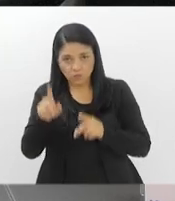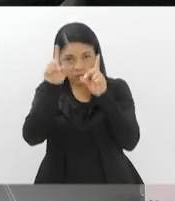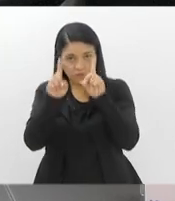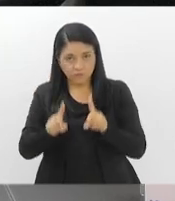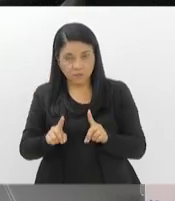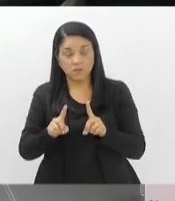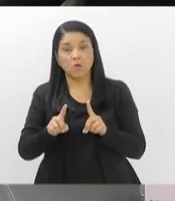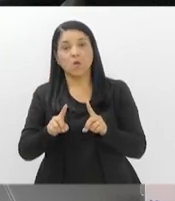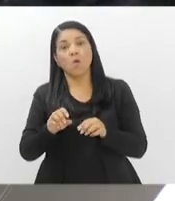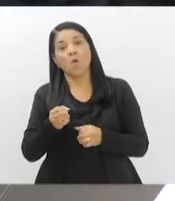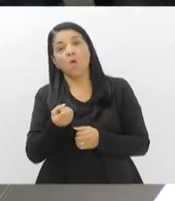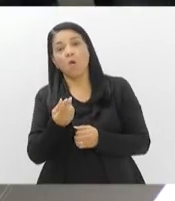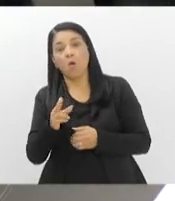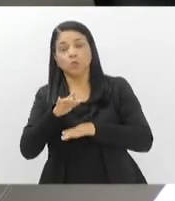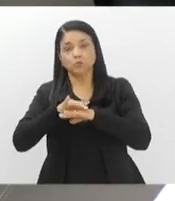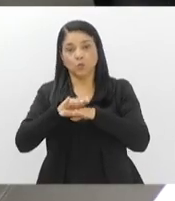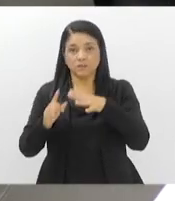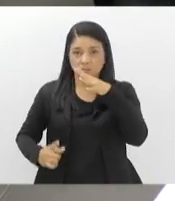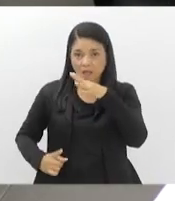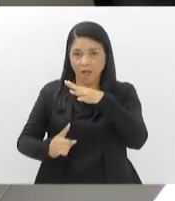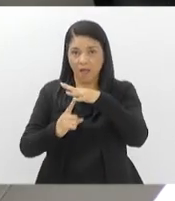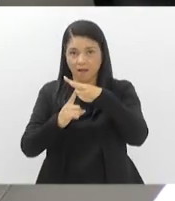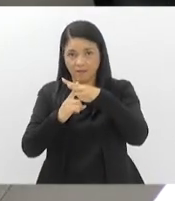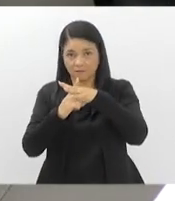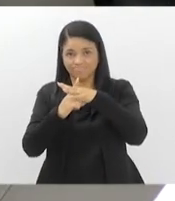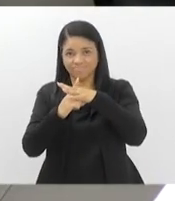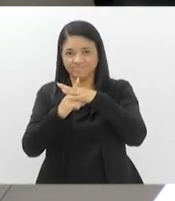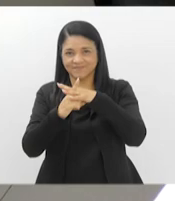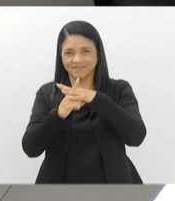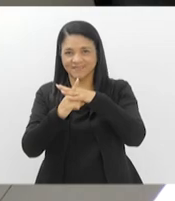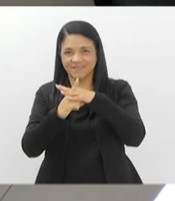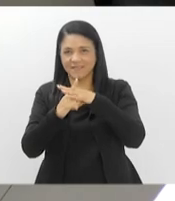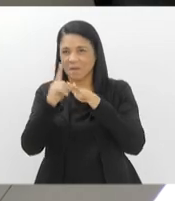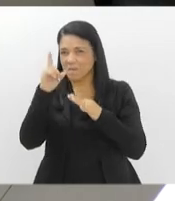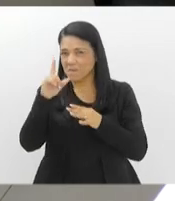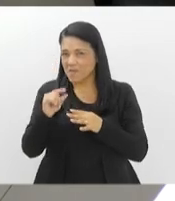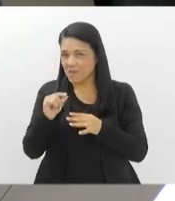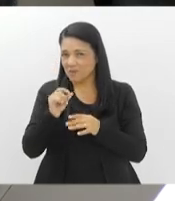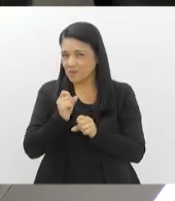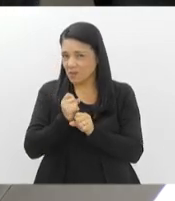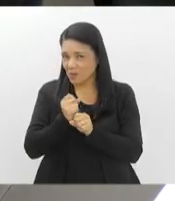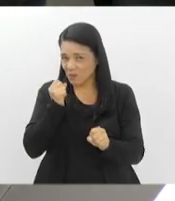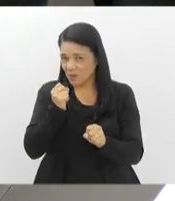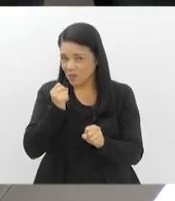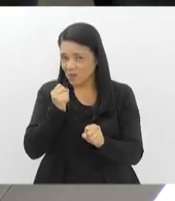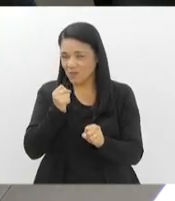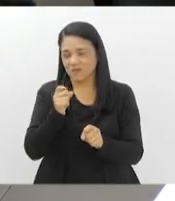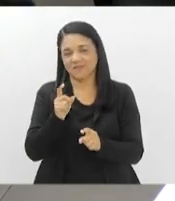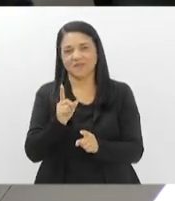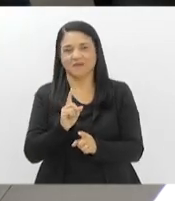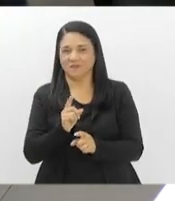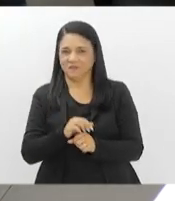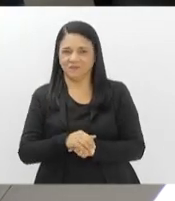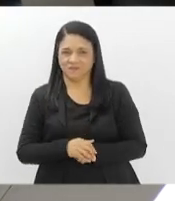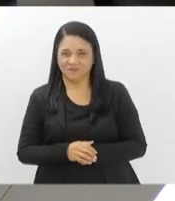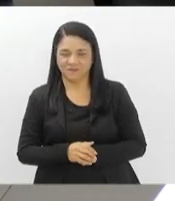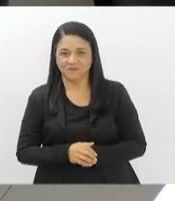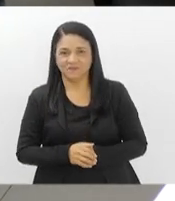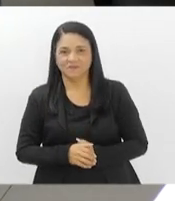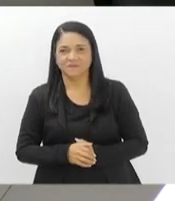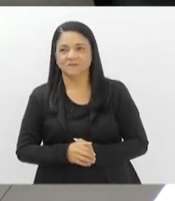doenças raras que estão tendo menos lucro não é que estão tendo prejuízo estão tendo menos lucro então